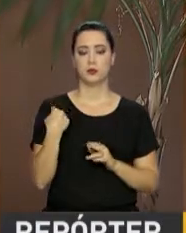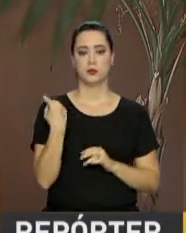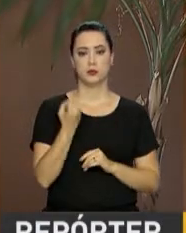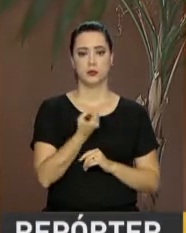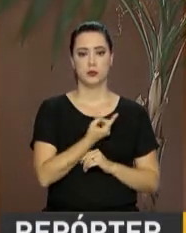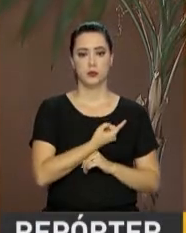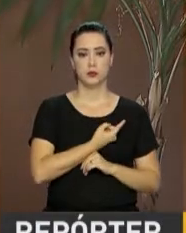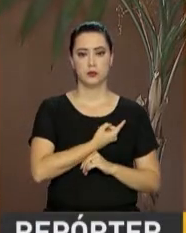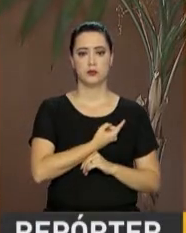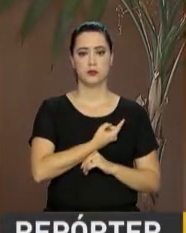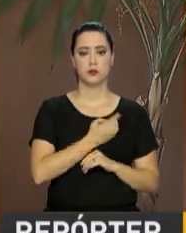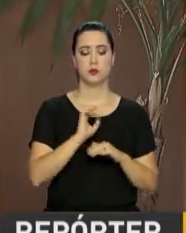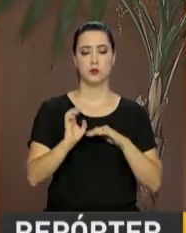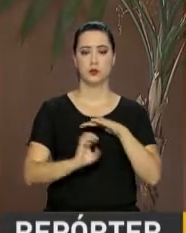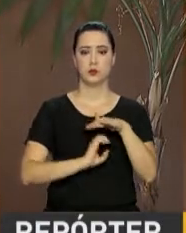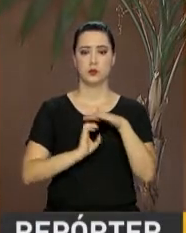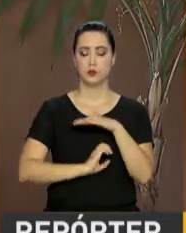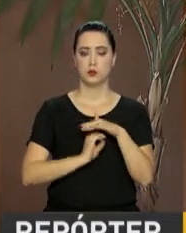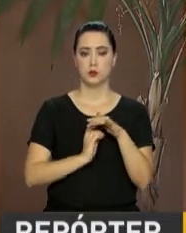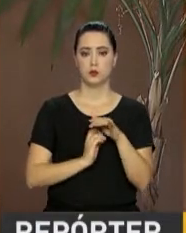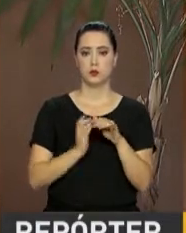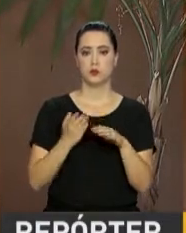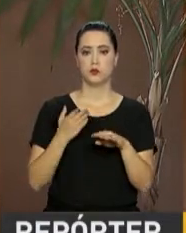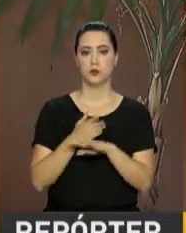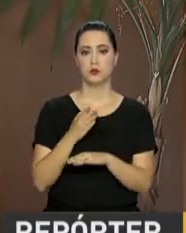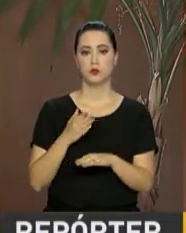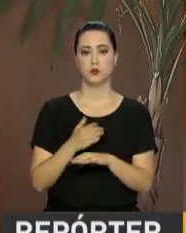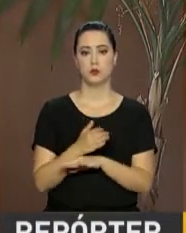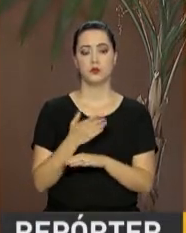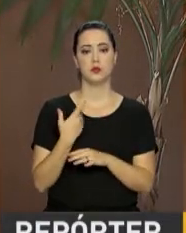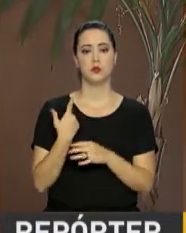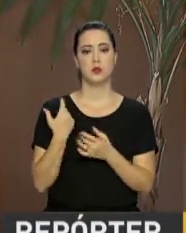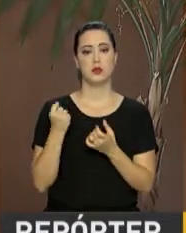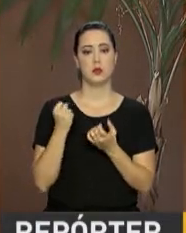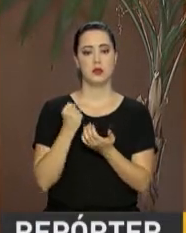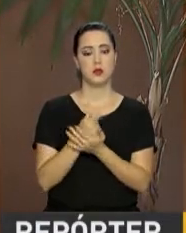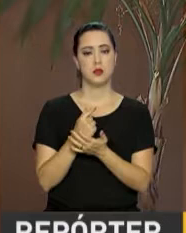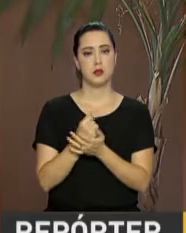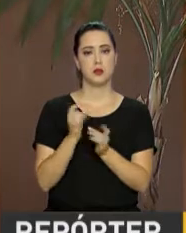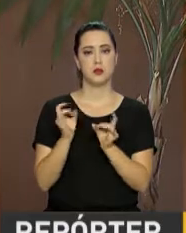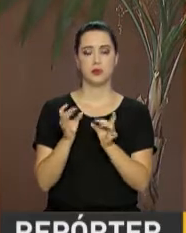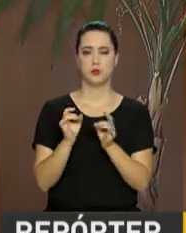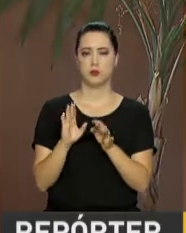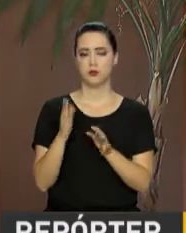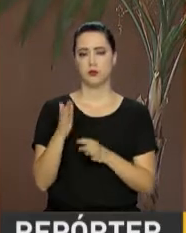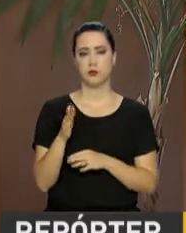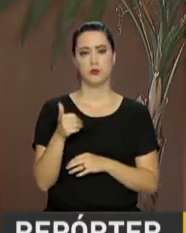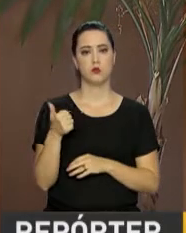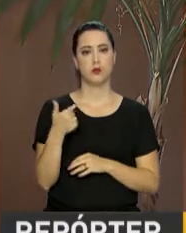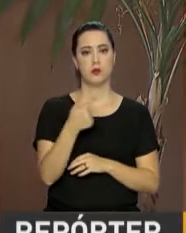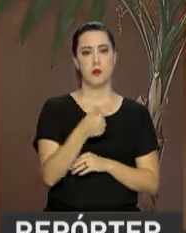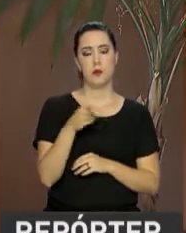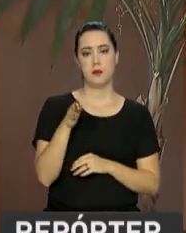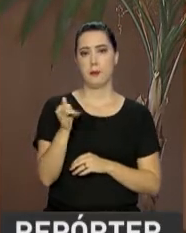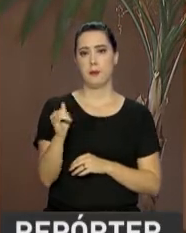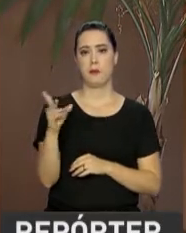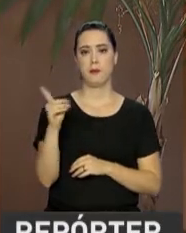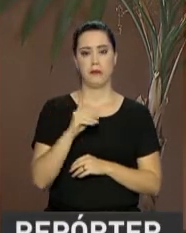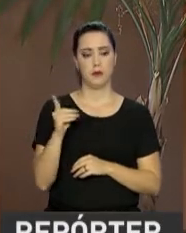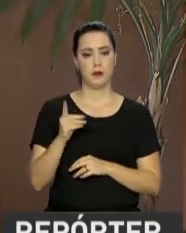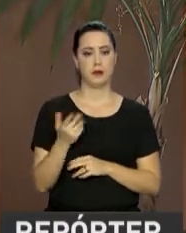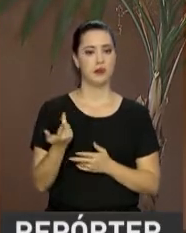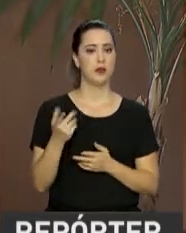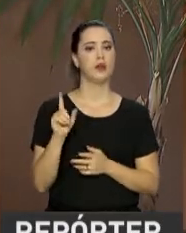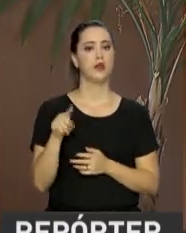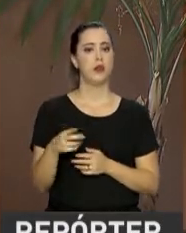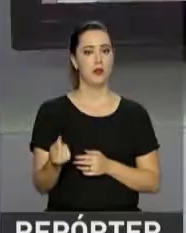as nossas empresas acesso ao mercado de cerca de 17 bilhões de dólares não